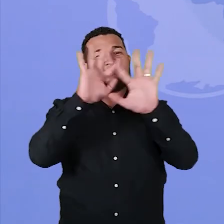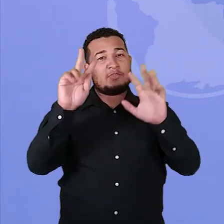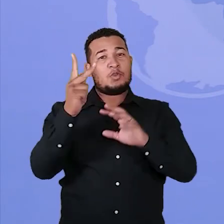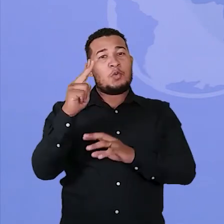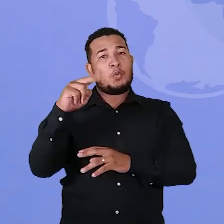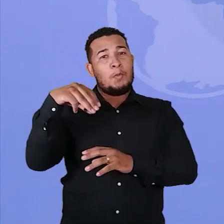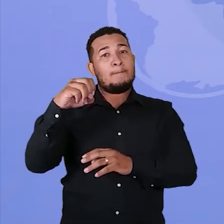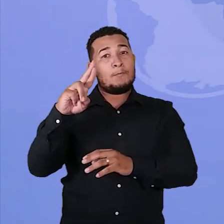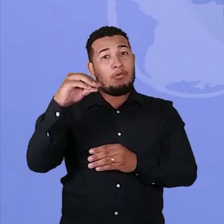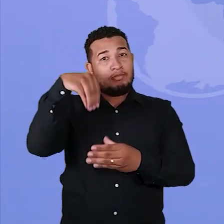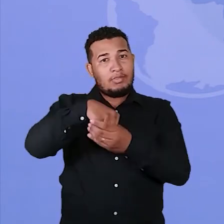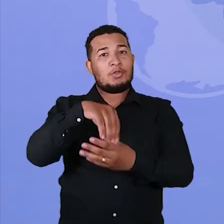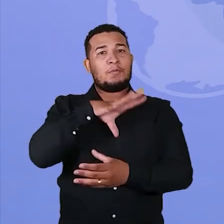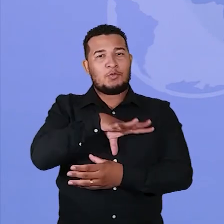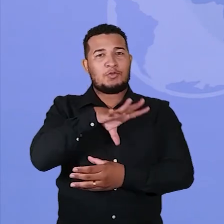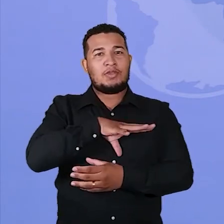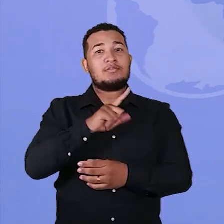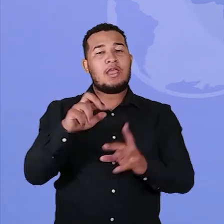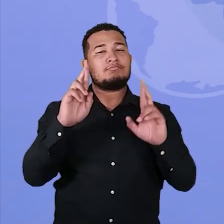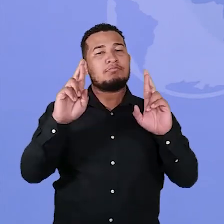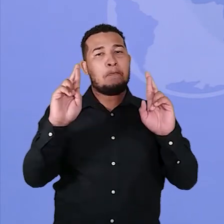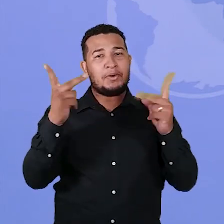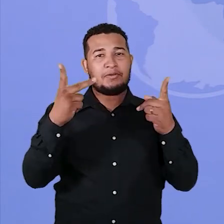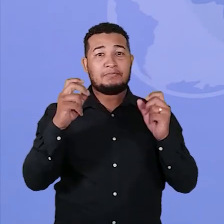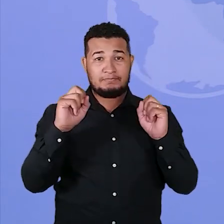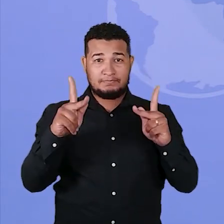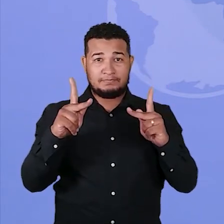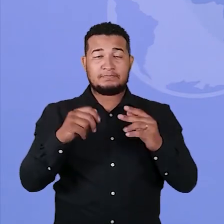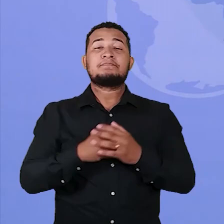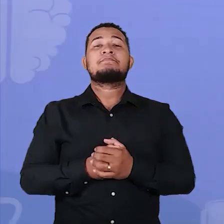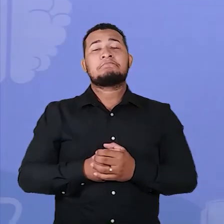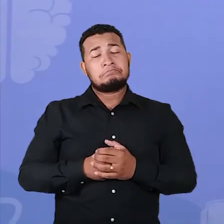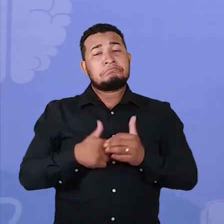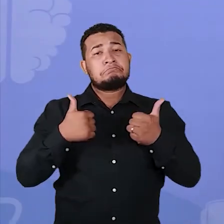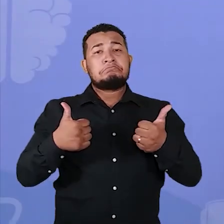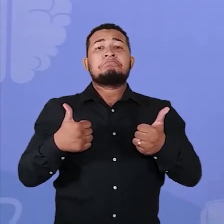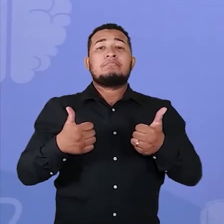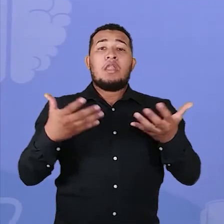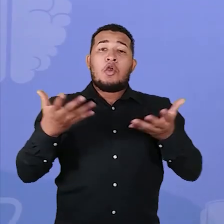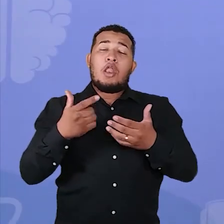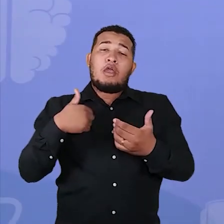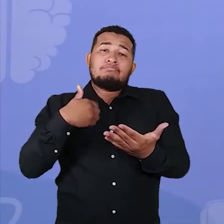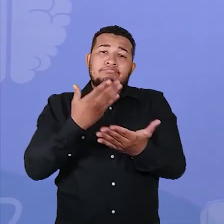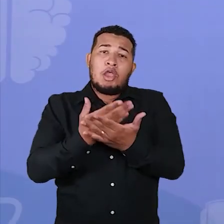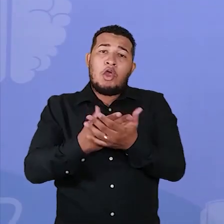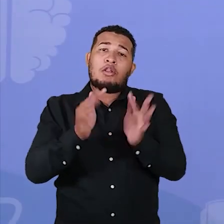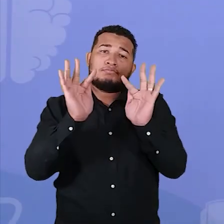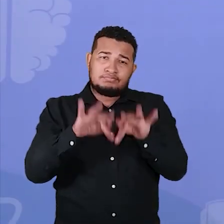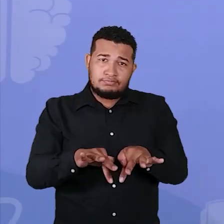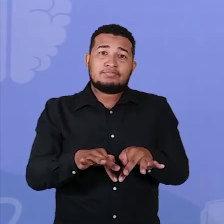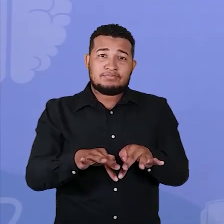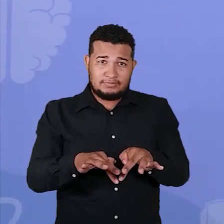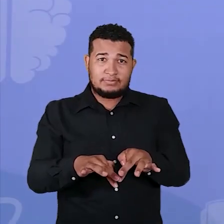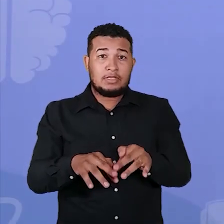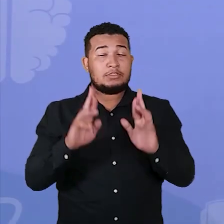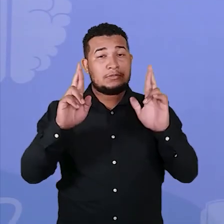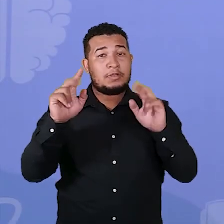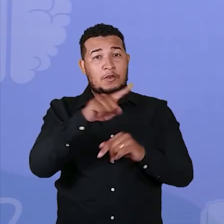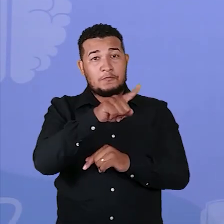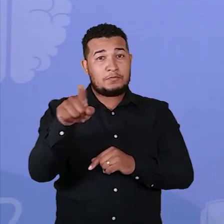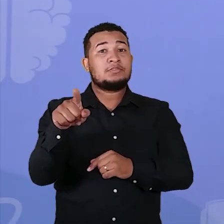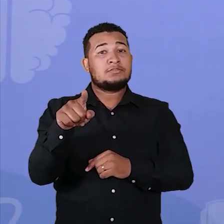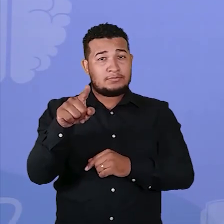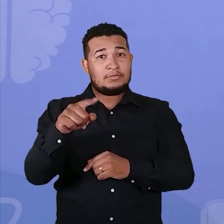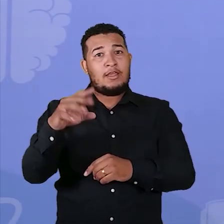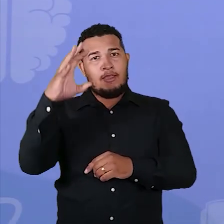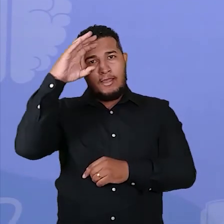sabe que humor em língua portuguesa é quebra de expectativa, ok? Tranquilo, galera, então eu vou ficando por aqui, essa aula aí